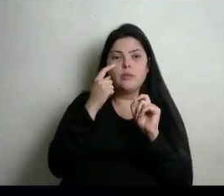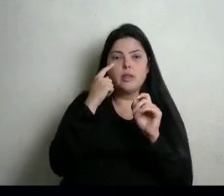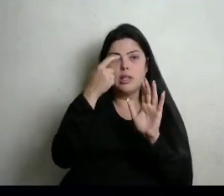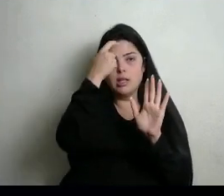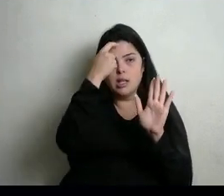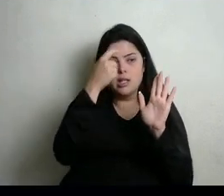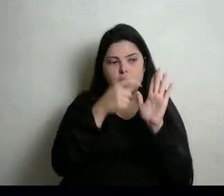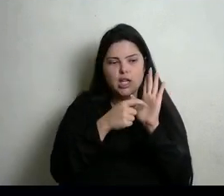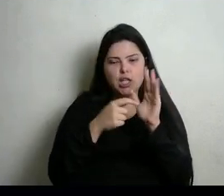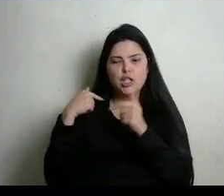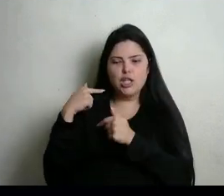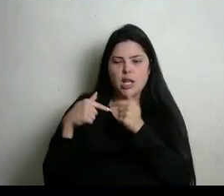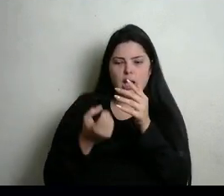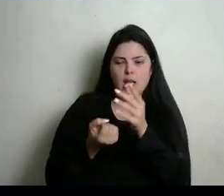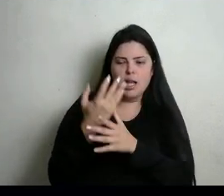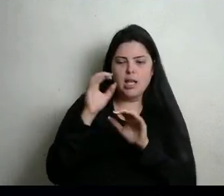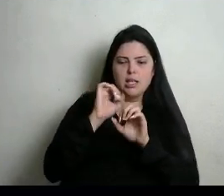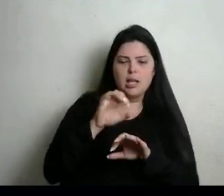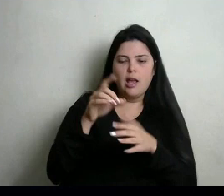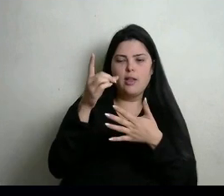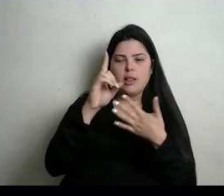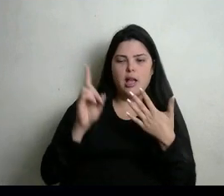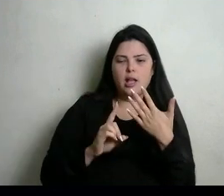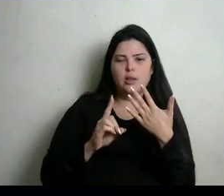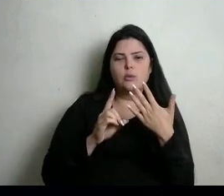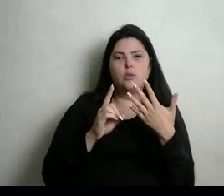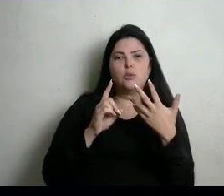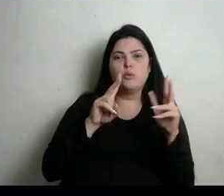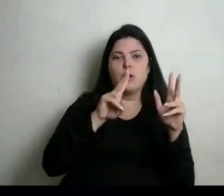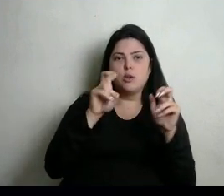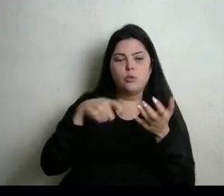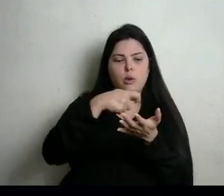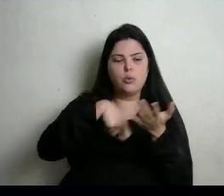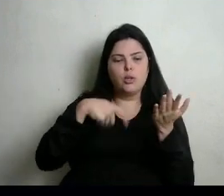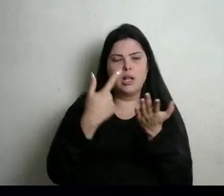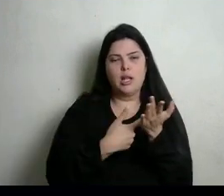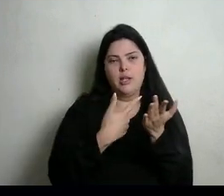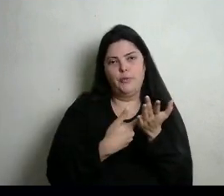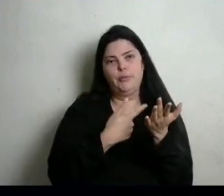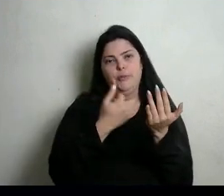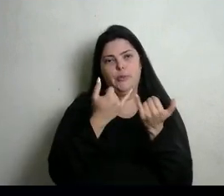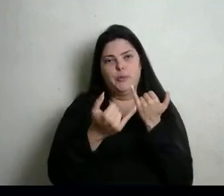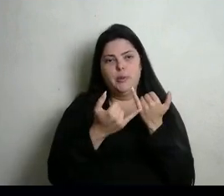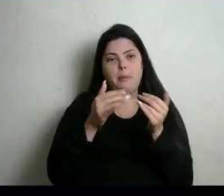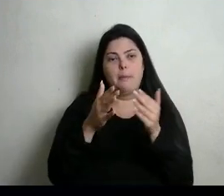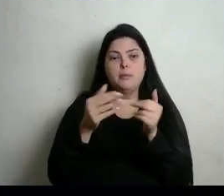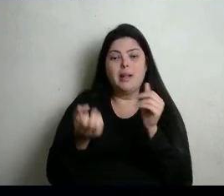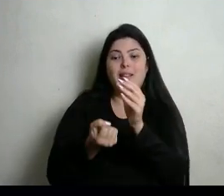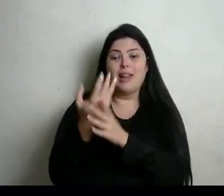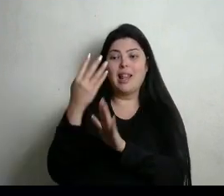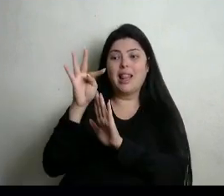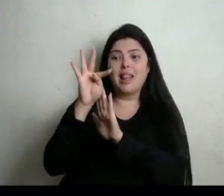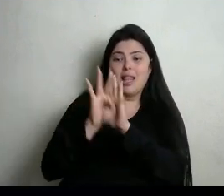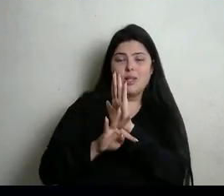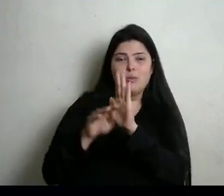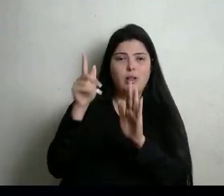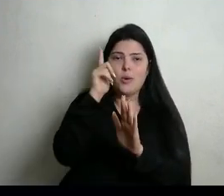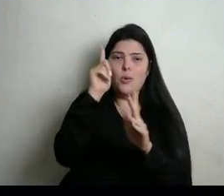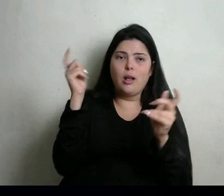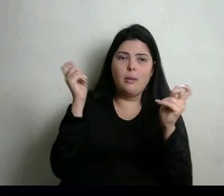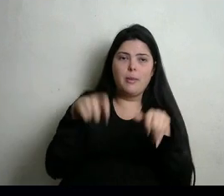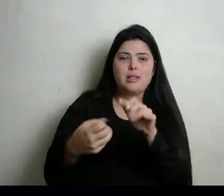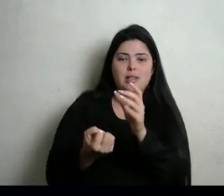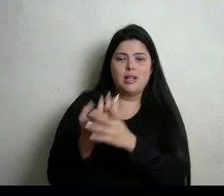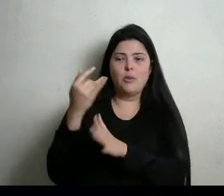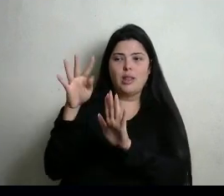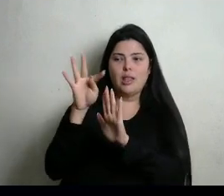e treinar ela com dados de um determinado autor de livros, por exemplo, e pedir para ela gerar um texto, ela vai conseguir gerar um texto que se assemelha